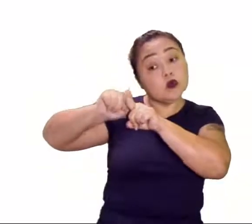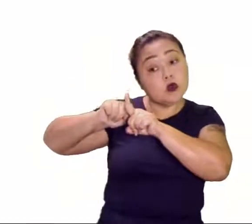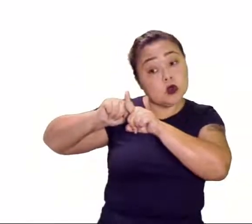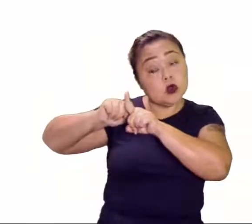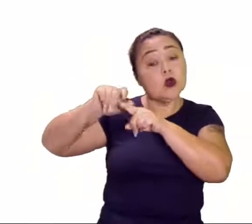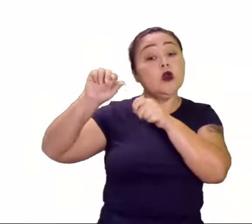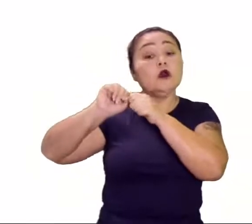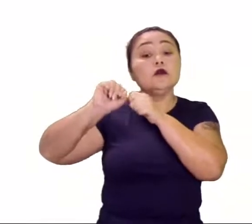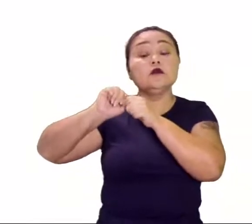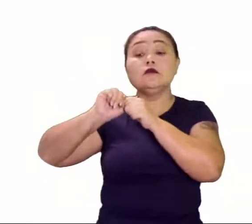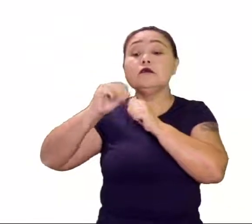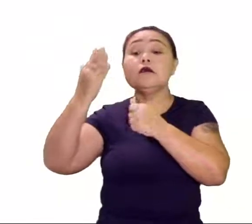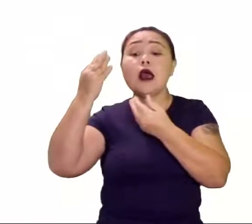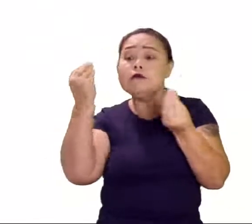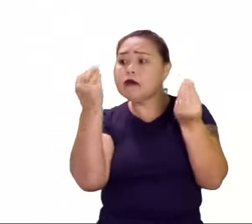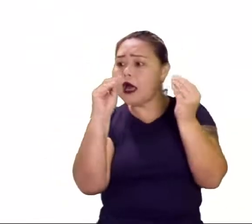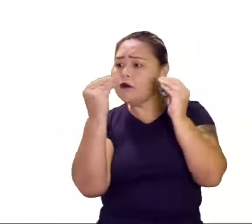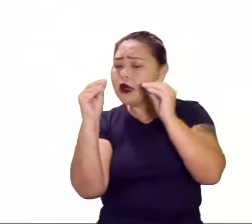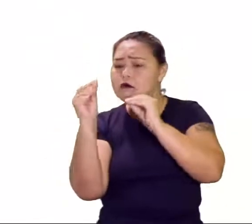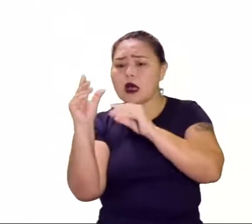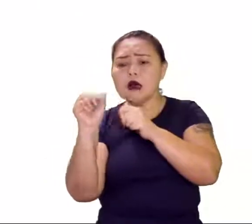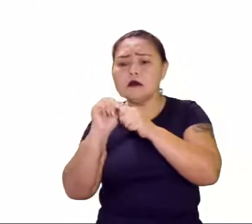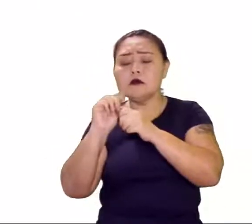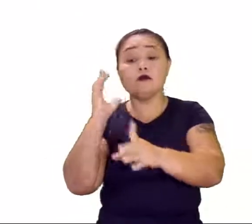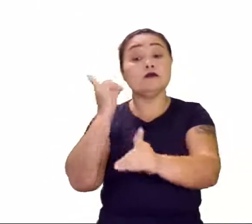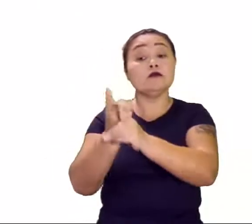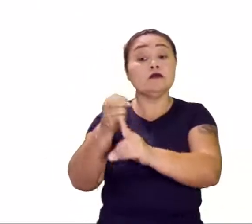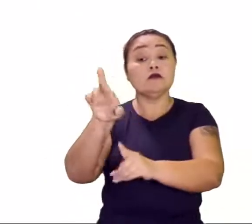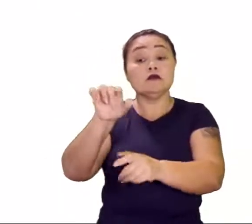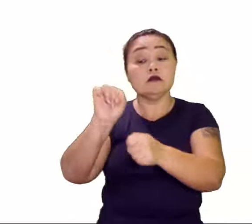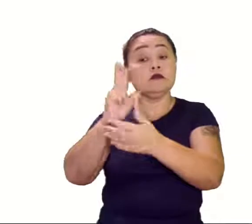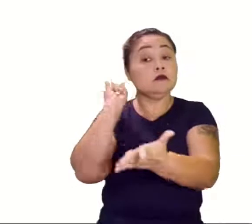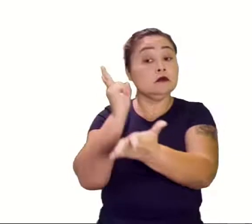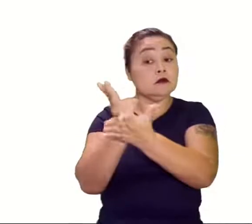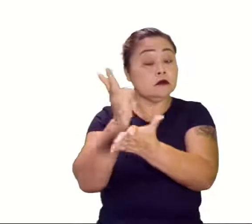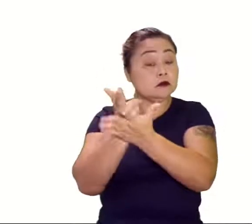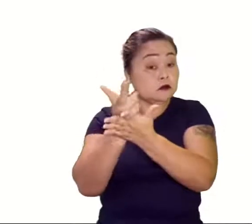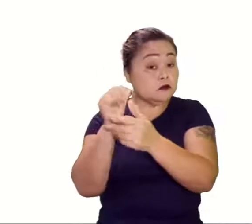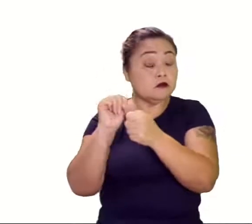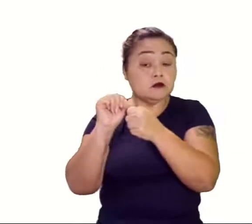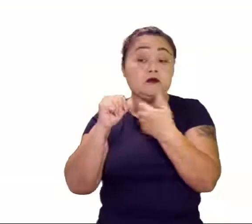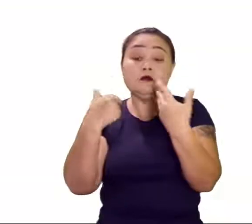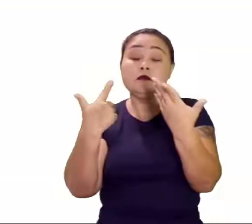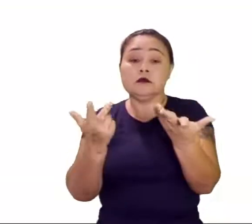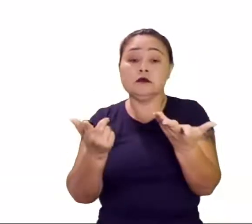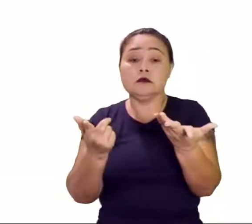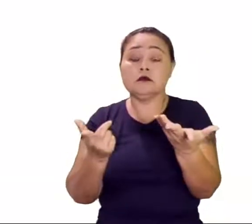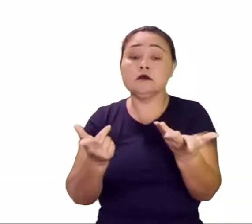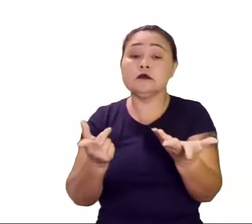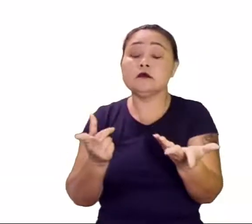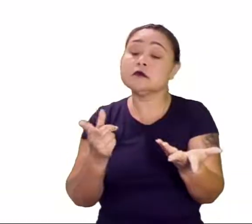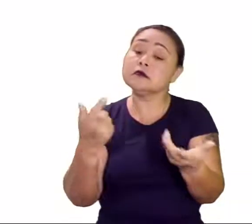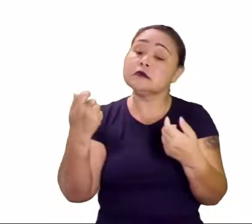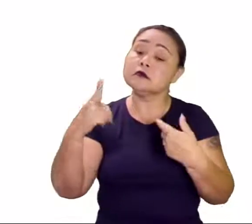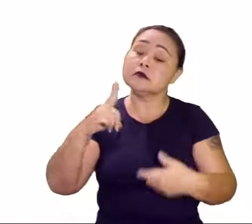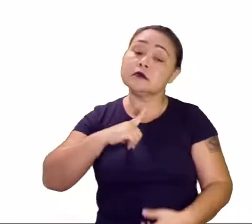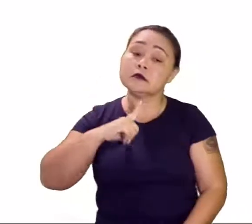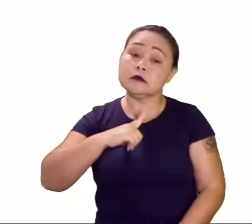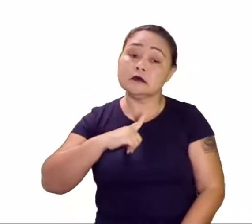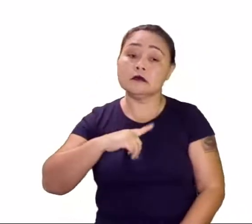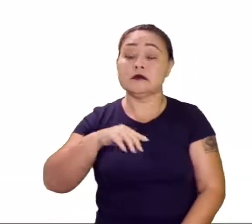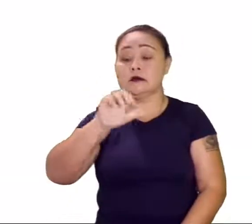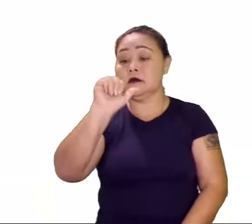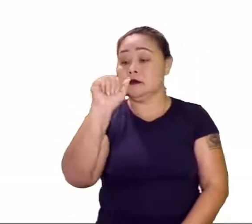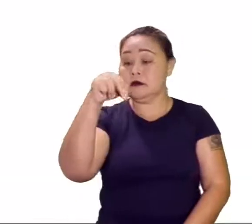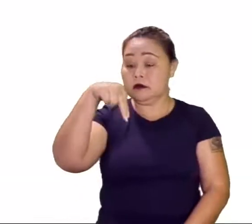saber o faturamento dos demais meses. Só descobrir a razão, né? Foi constante, ele falou que foi um faturamento constante. Isso. Então, a gente tem que o nosso